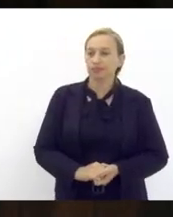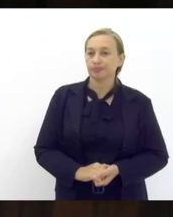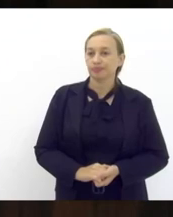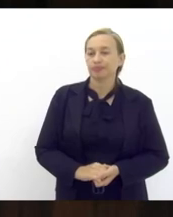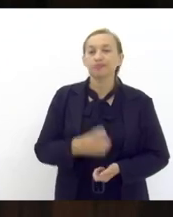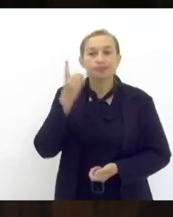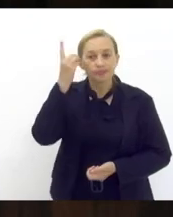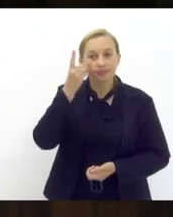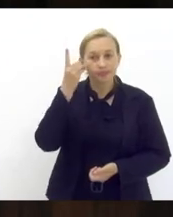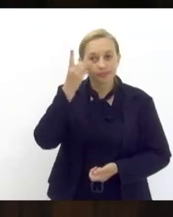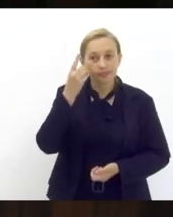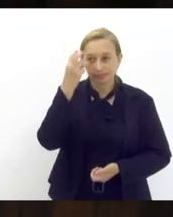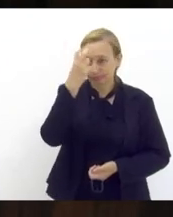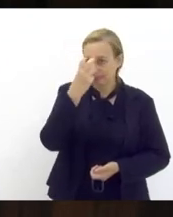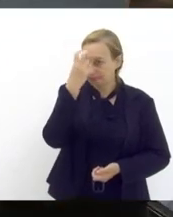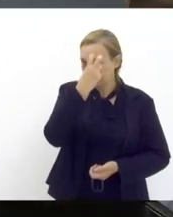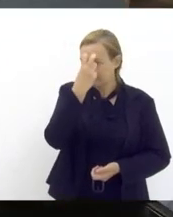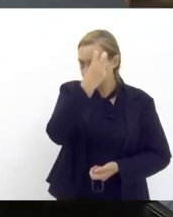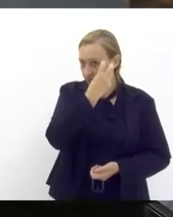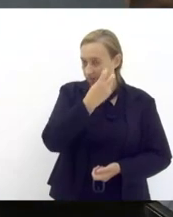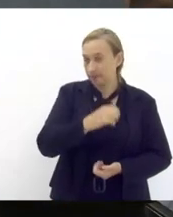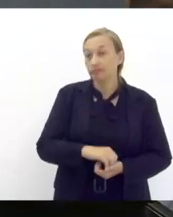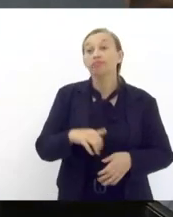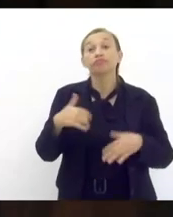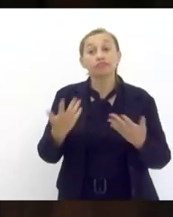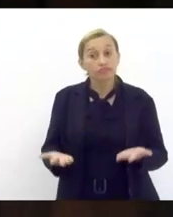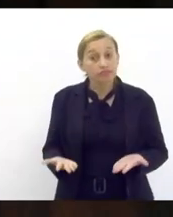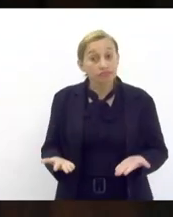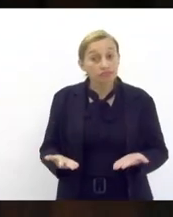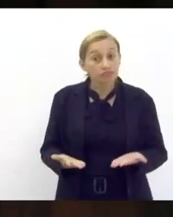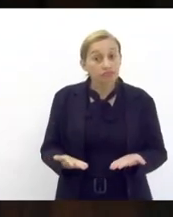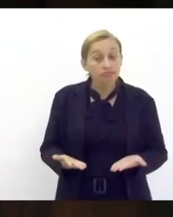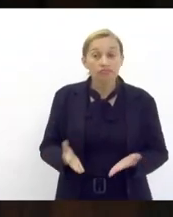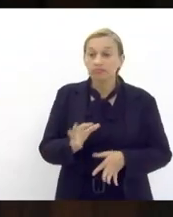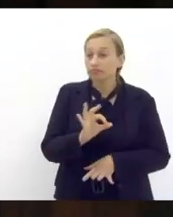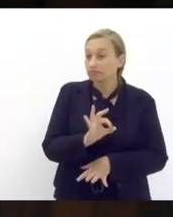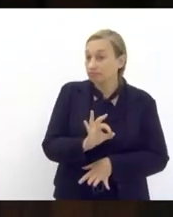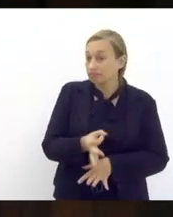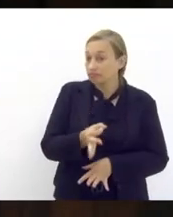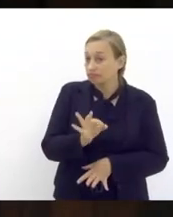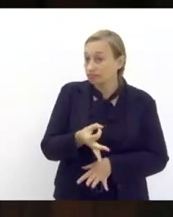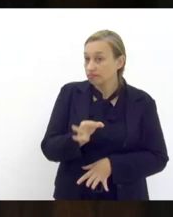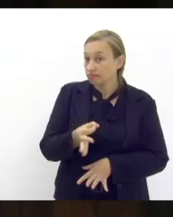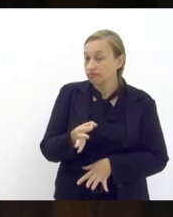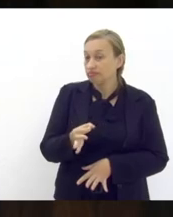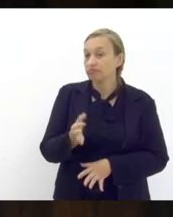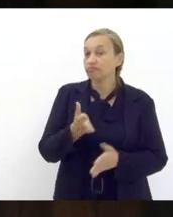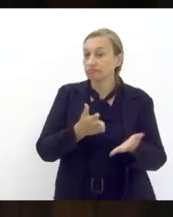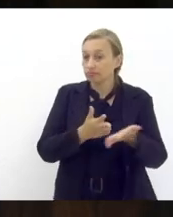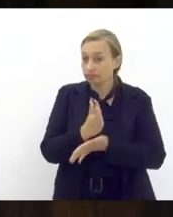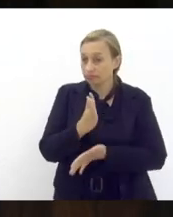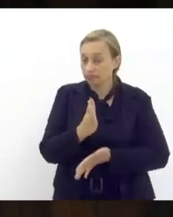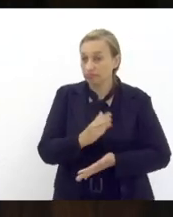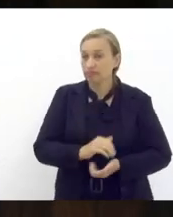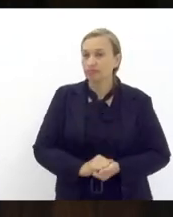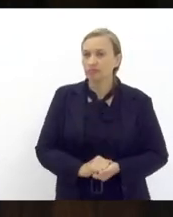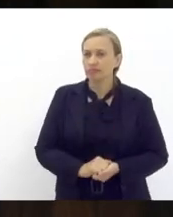deputada Verônica Lima. Então, parecer evidentemente favorável.